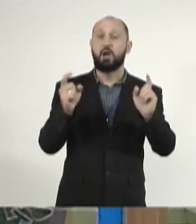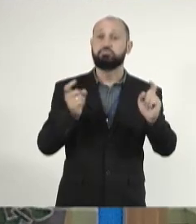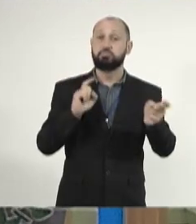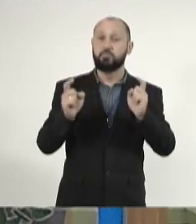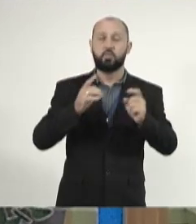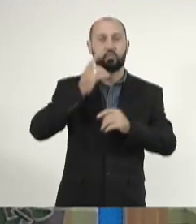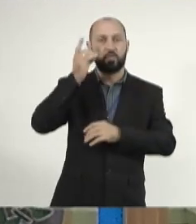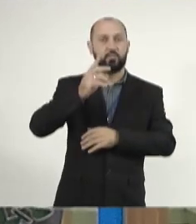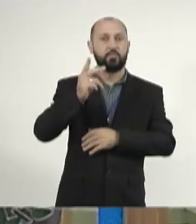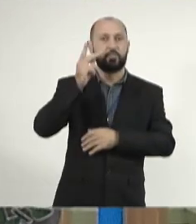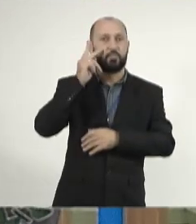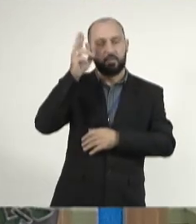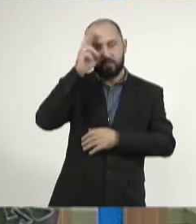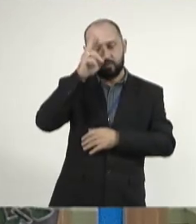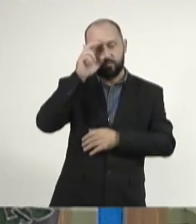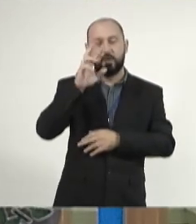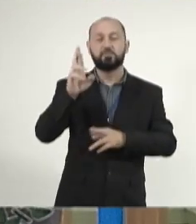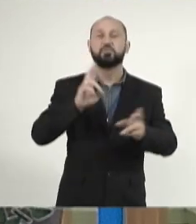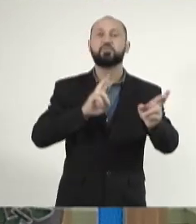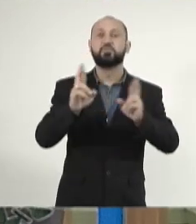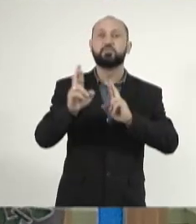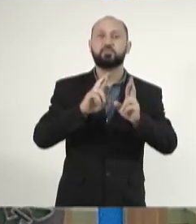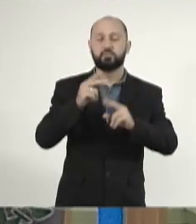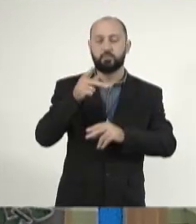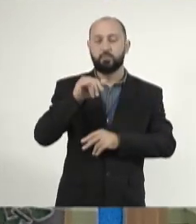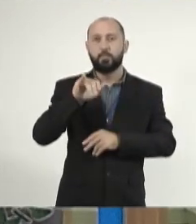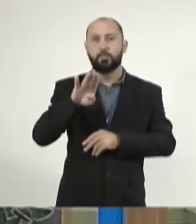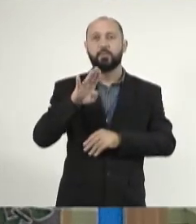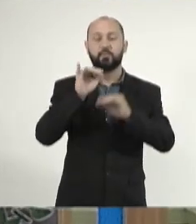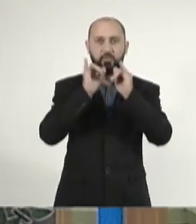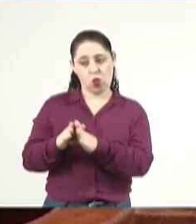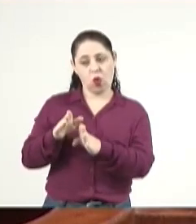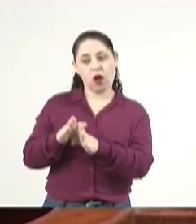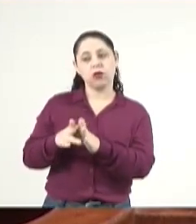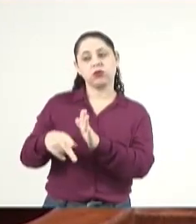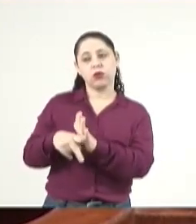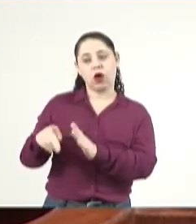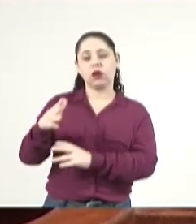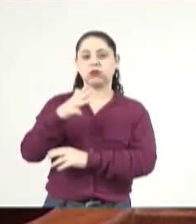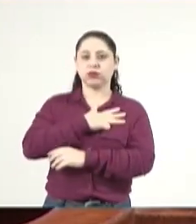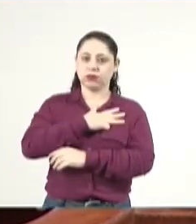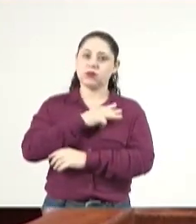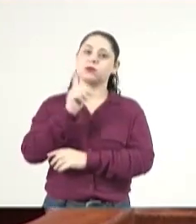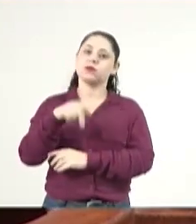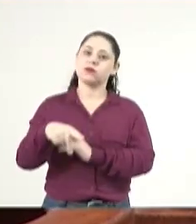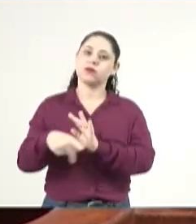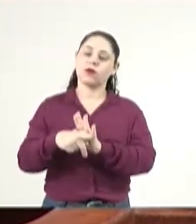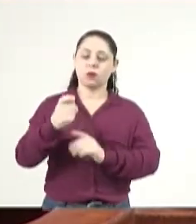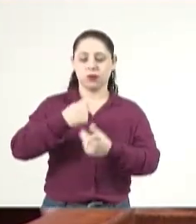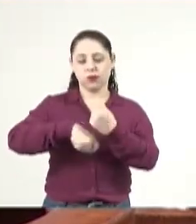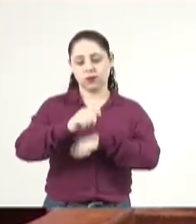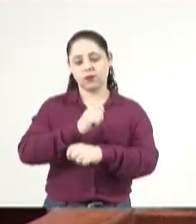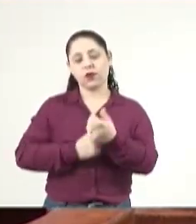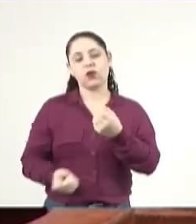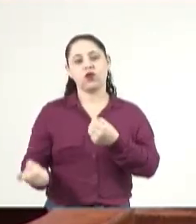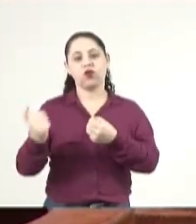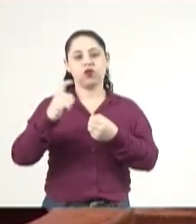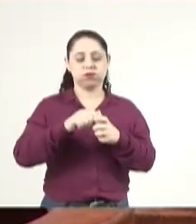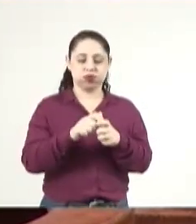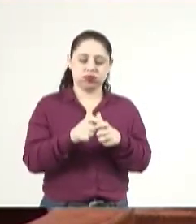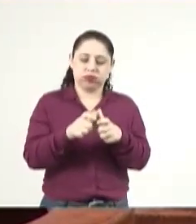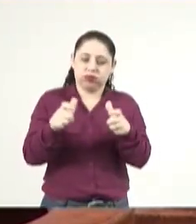programa chamado Polo Centro. Esse programa distribuía dinheiro, na verdade eram financiamentos